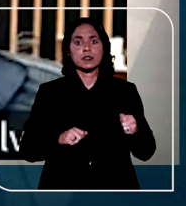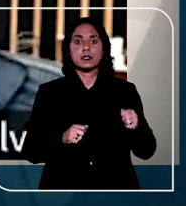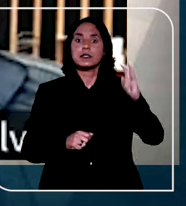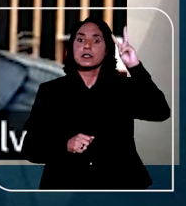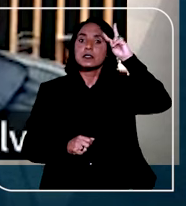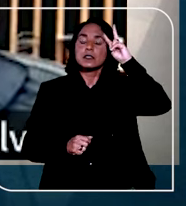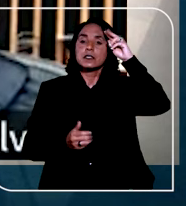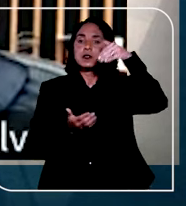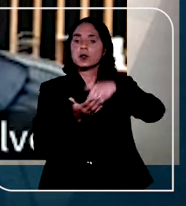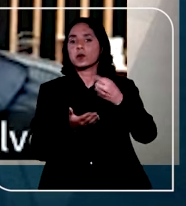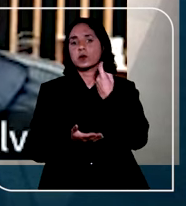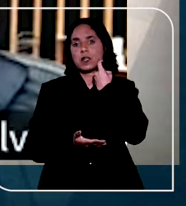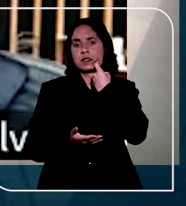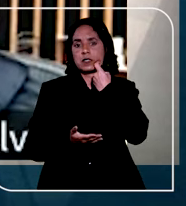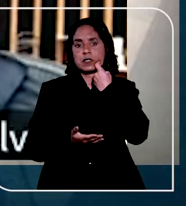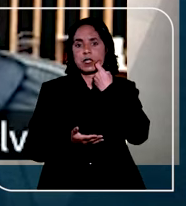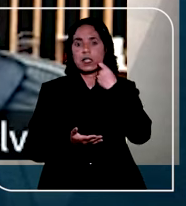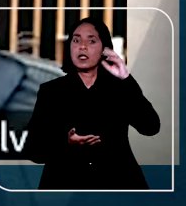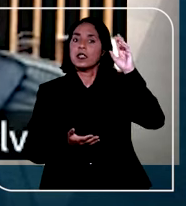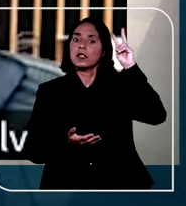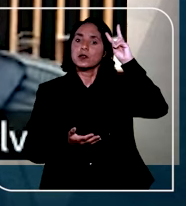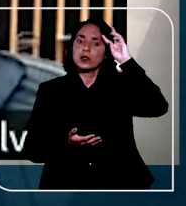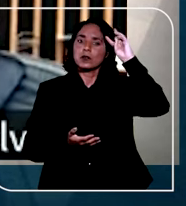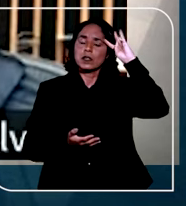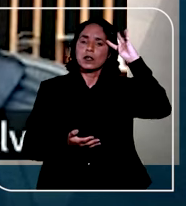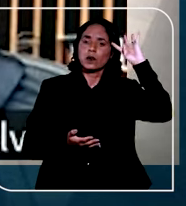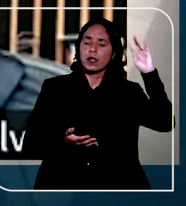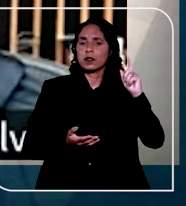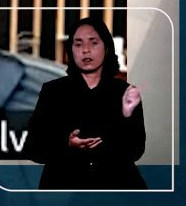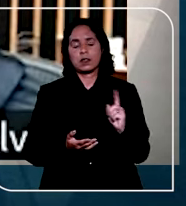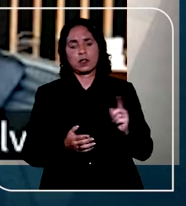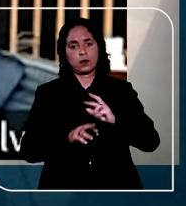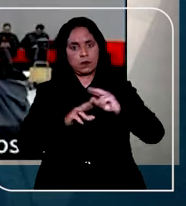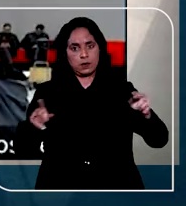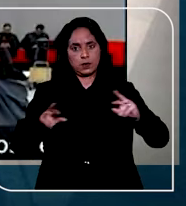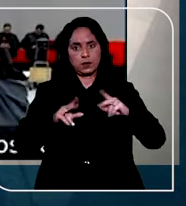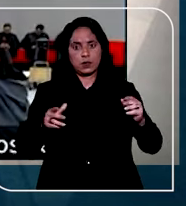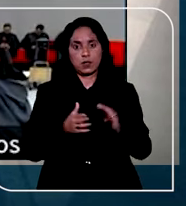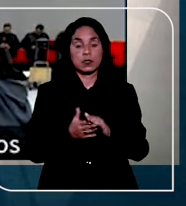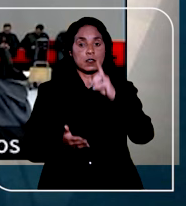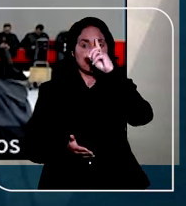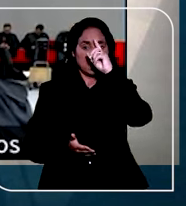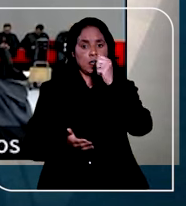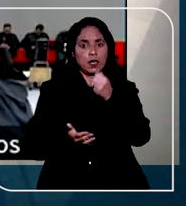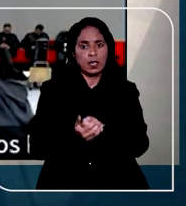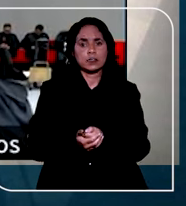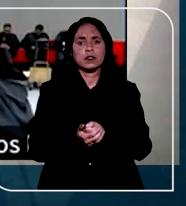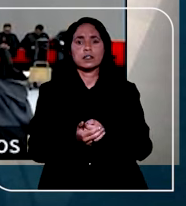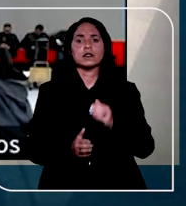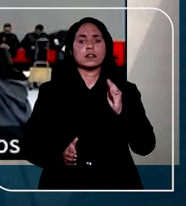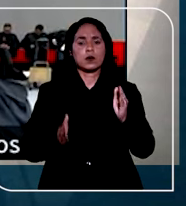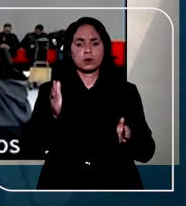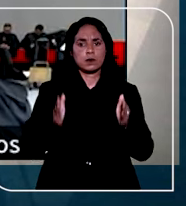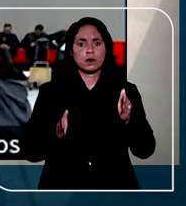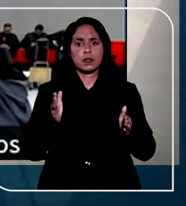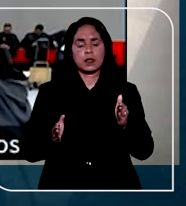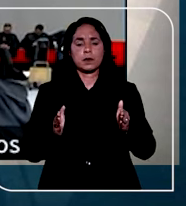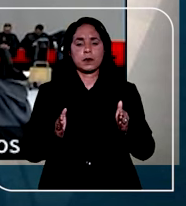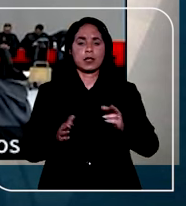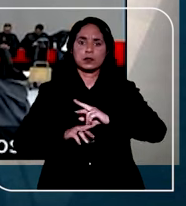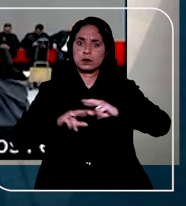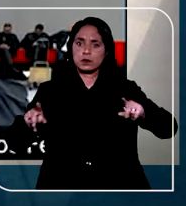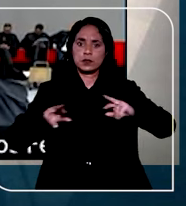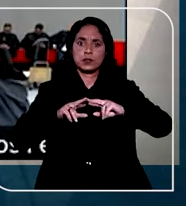em dias úteis e não em dias corridos com essa decisão o colegiado pacificou entendimentos